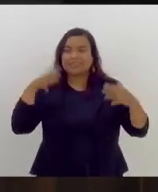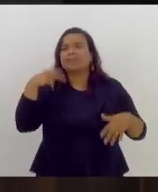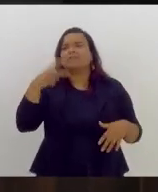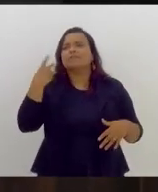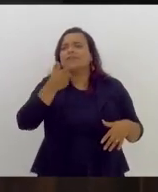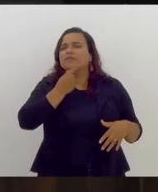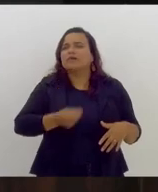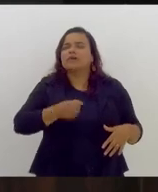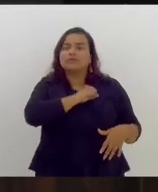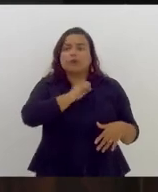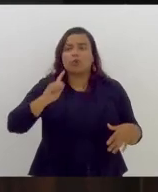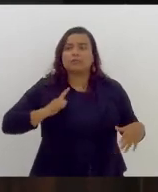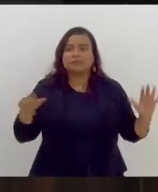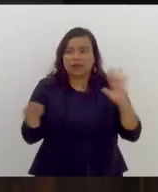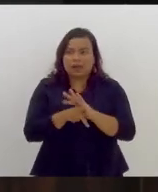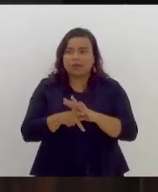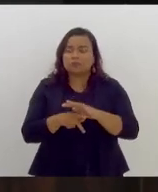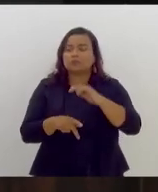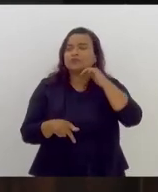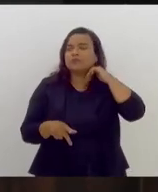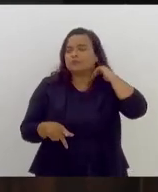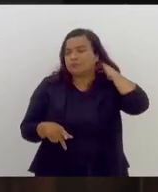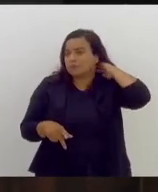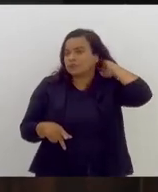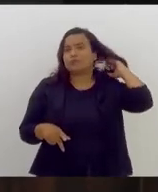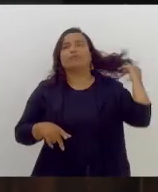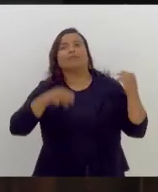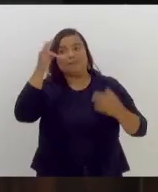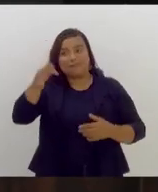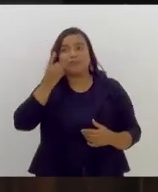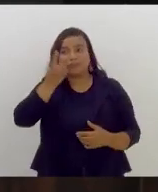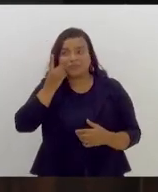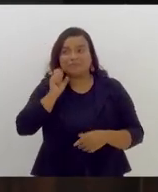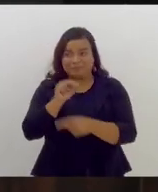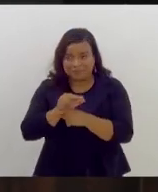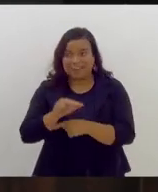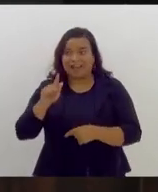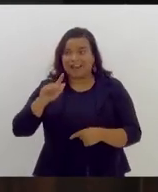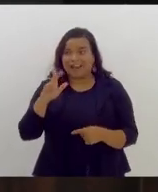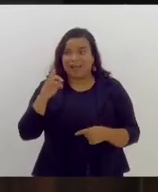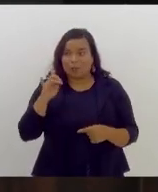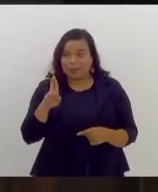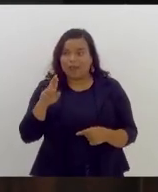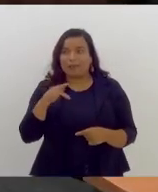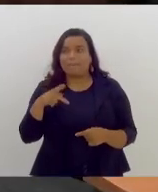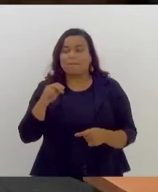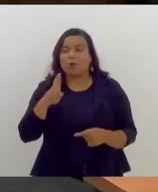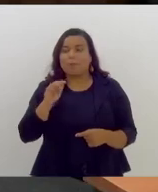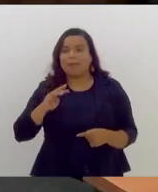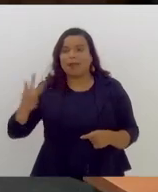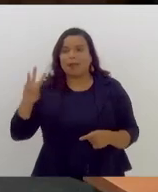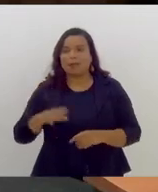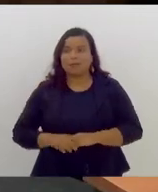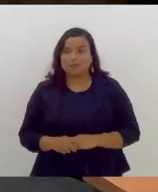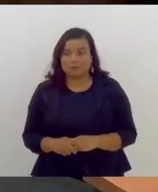Vereador de São Gonçalo e futuro deputado Glauber Paulbel.